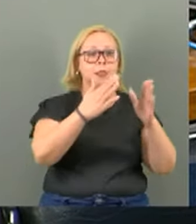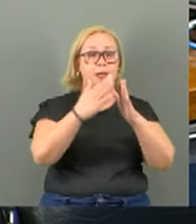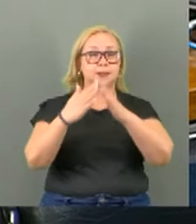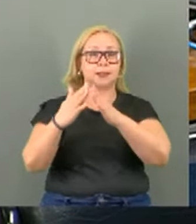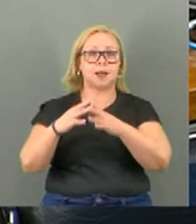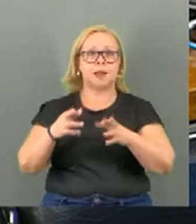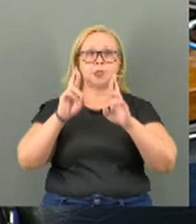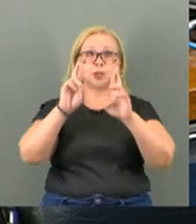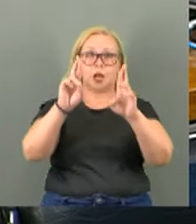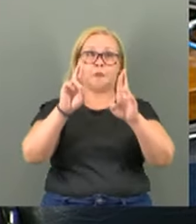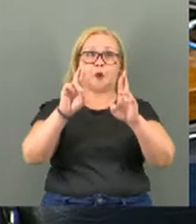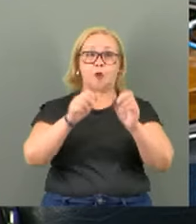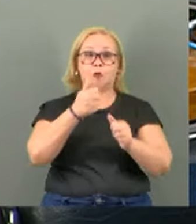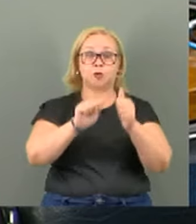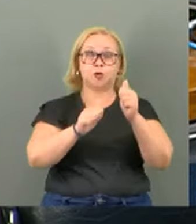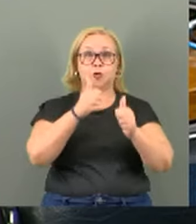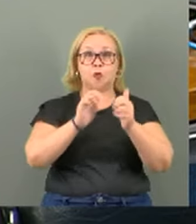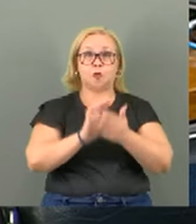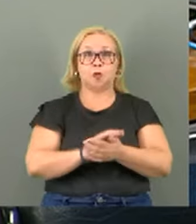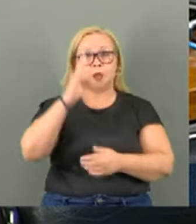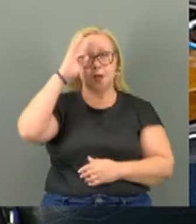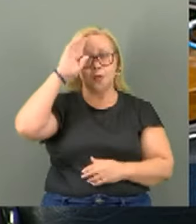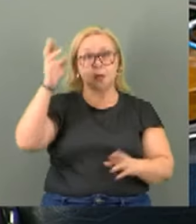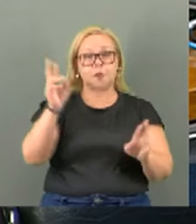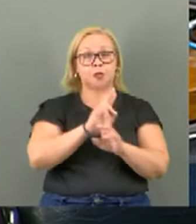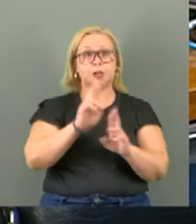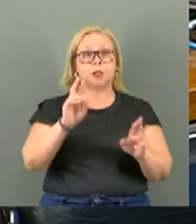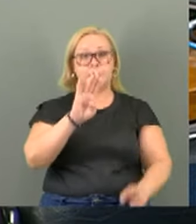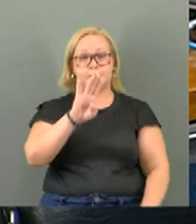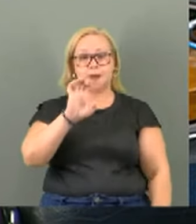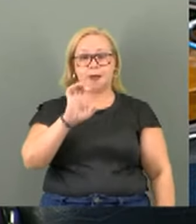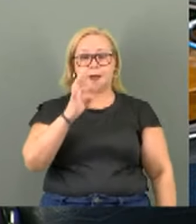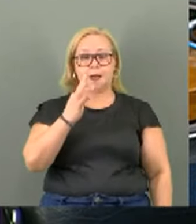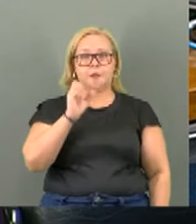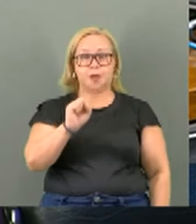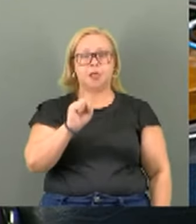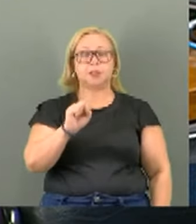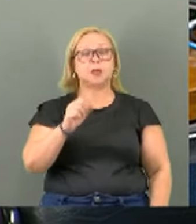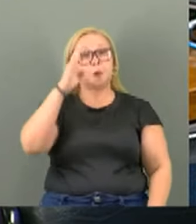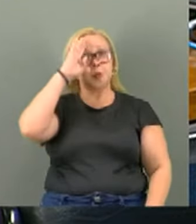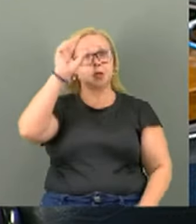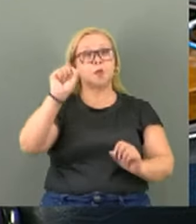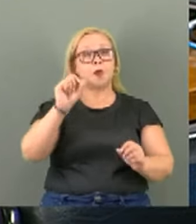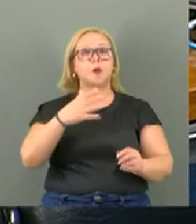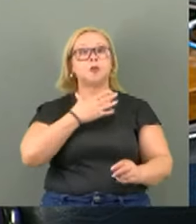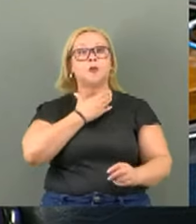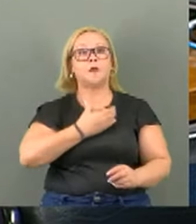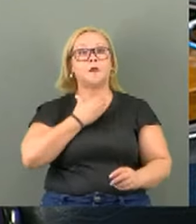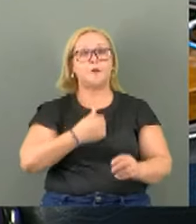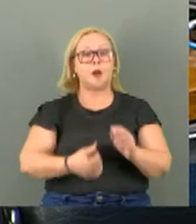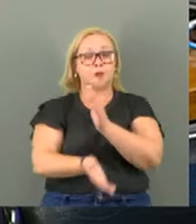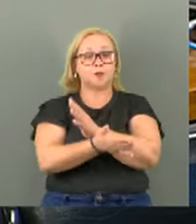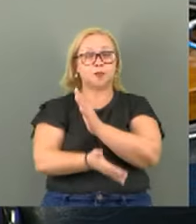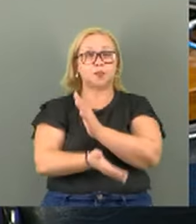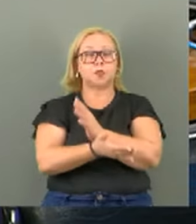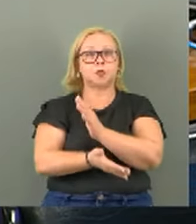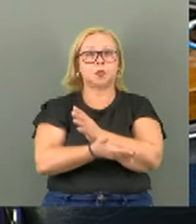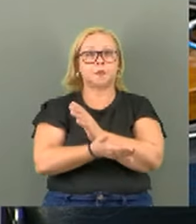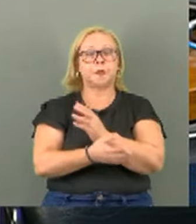as bets, principalmente em relação aos crimes como lavagem de dinheiro? Como se